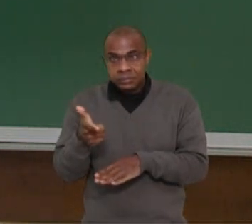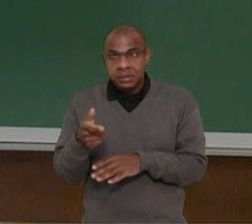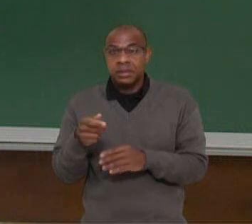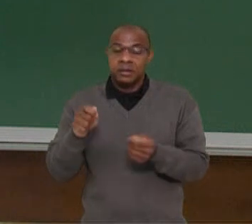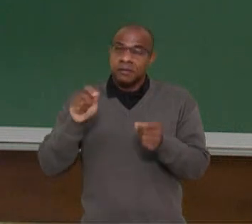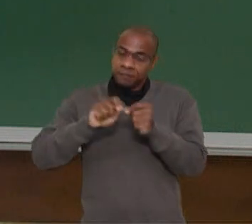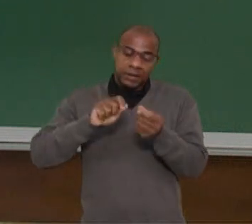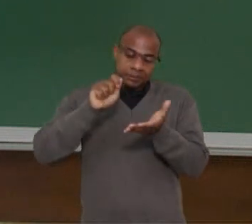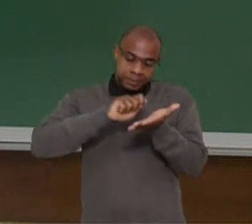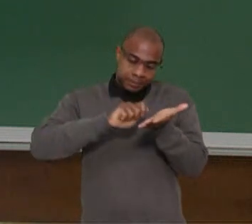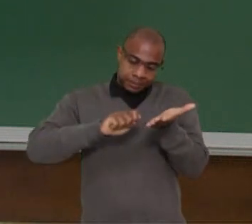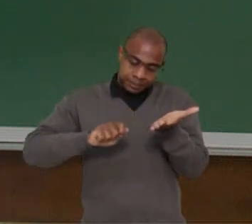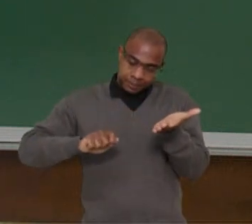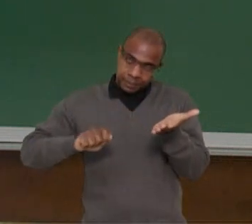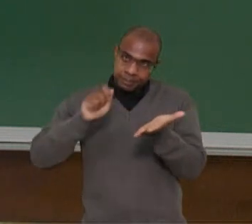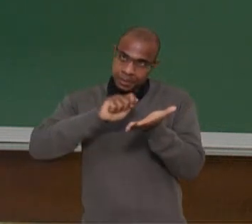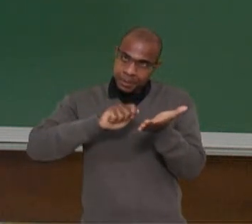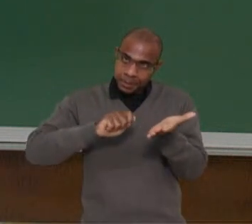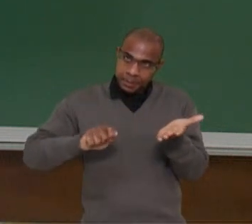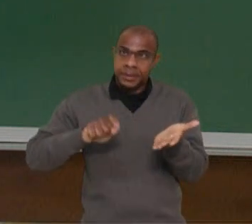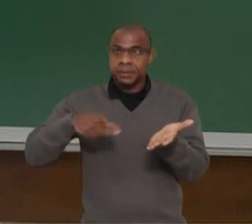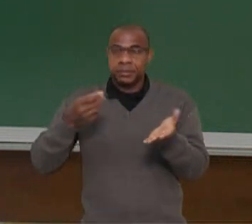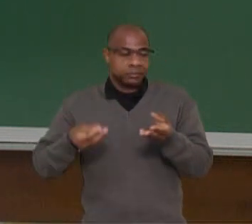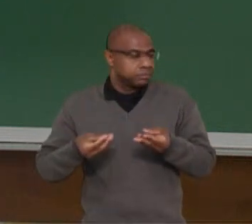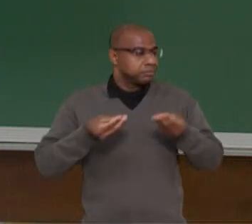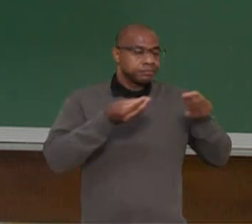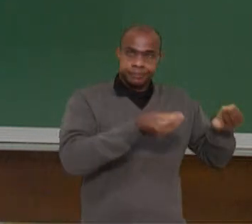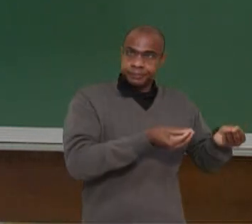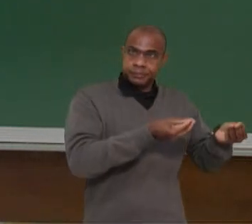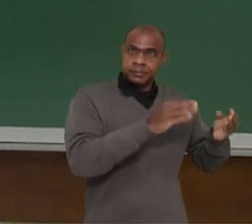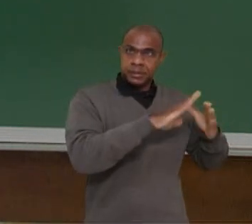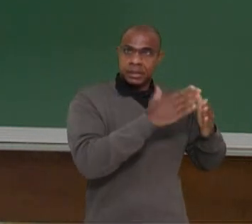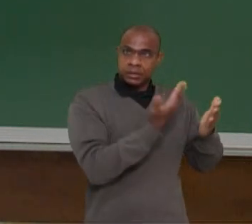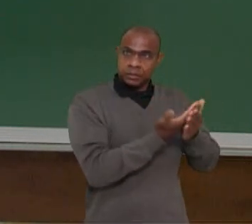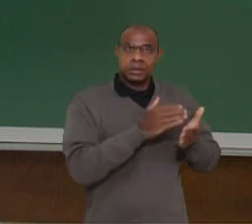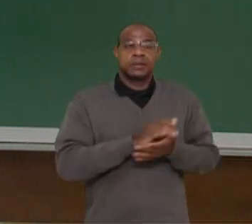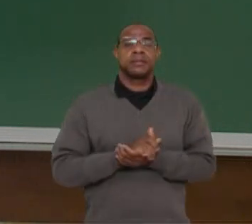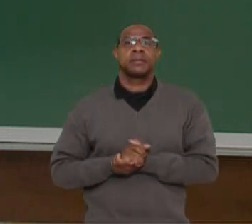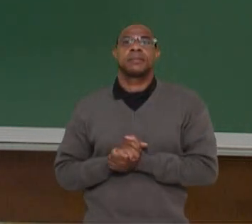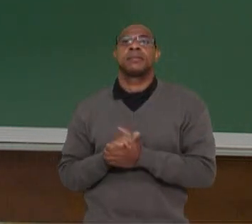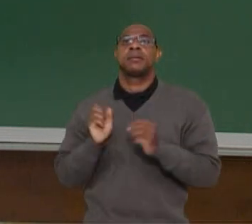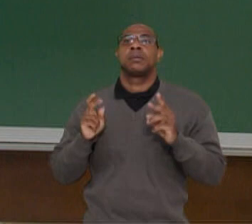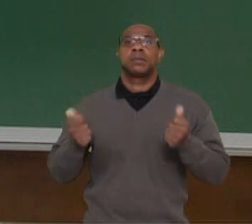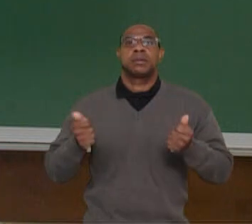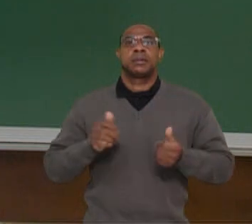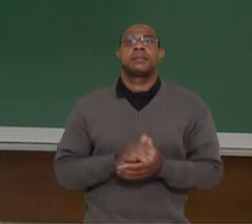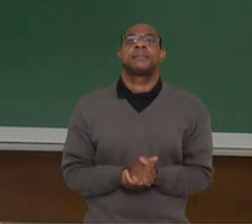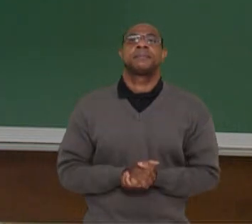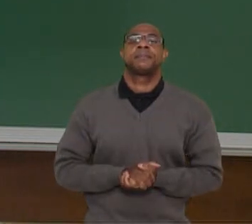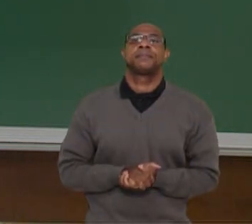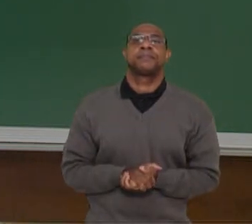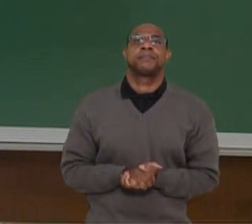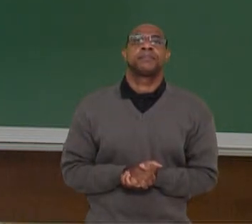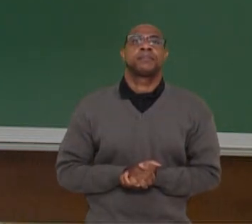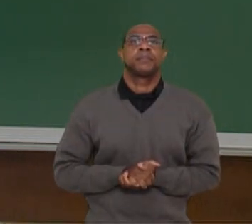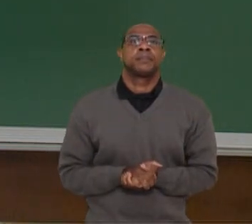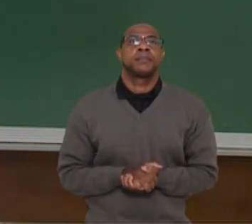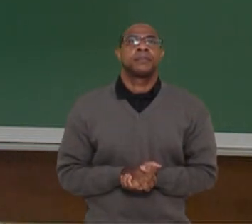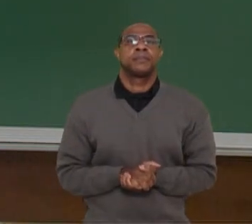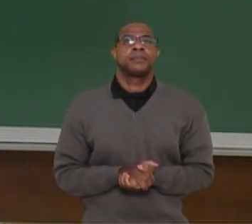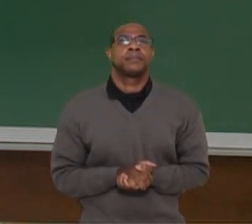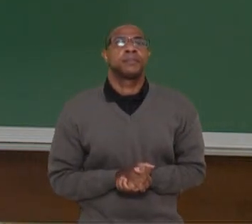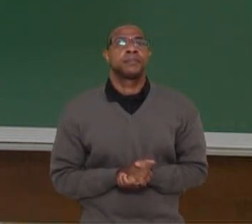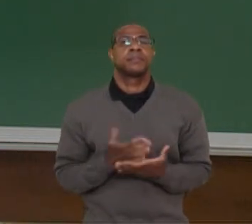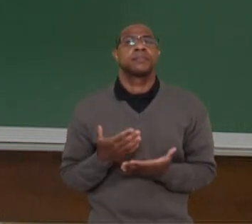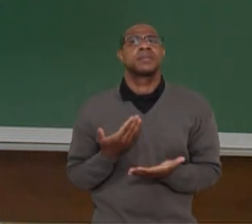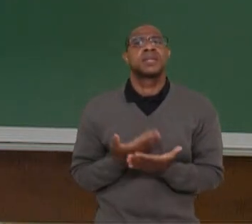atividades da aula de hoje, depois você leva para a escola para correção, beleza? E dito isso, vamos começar então. Na